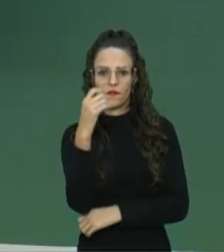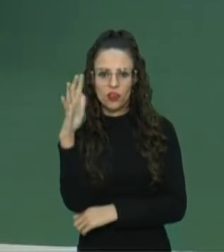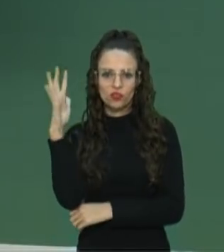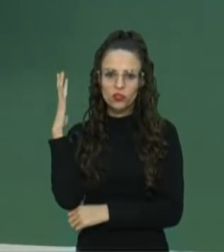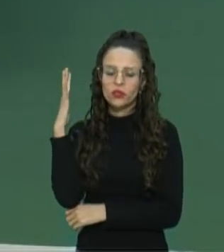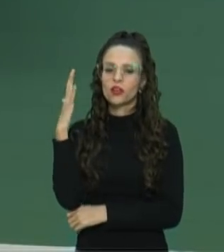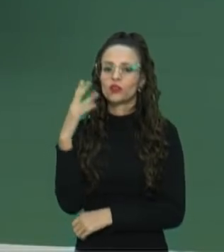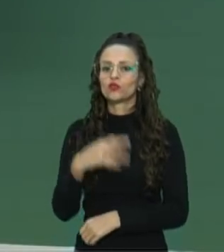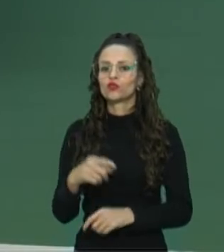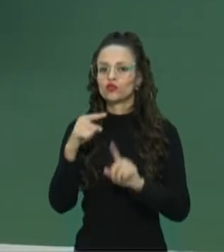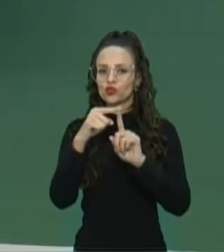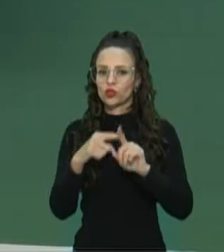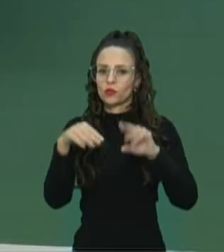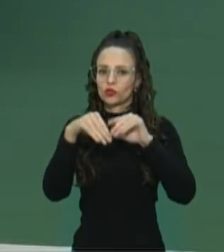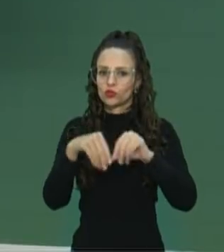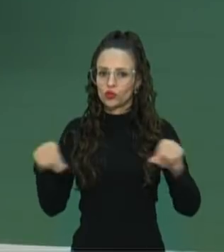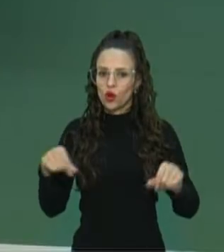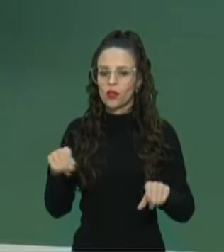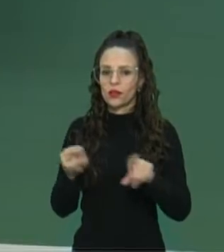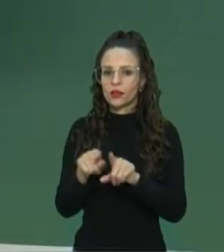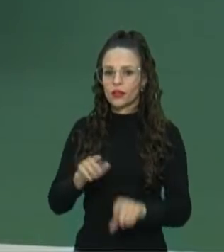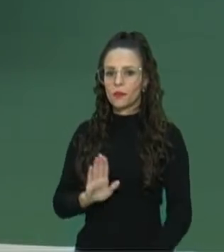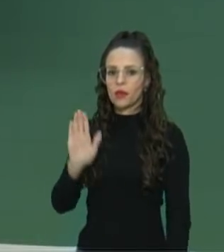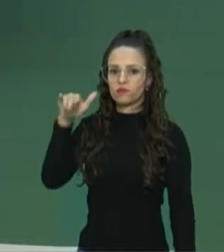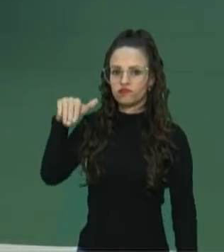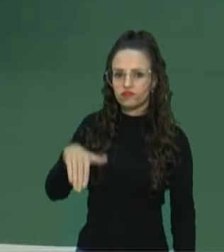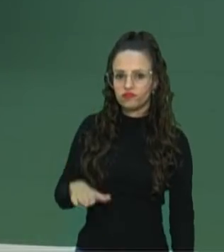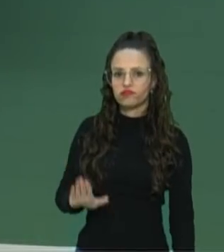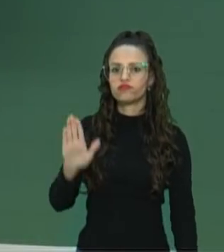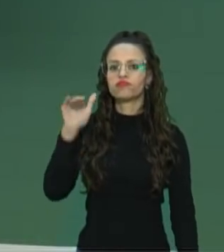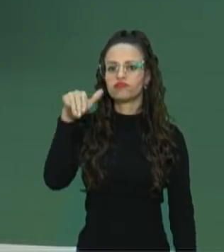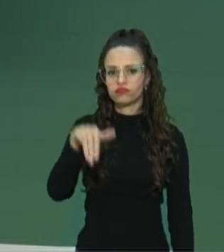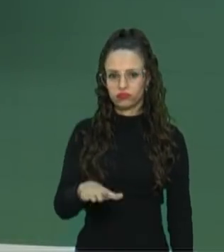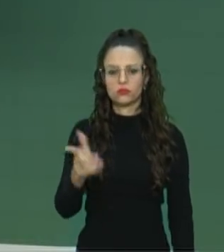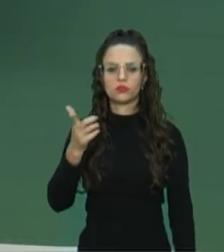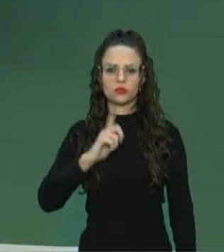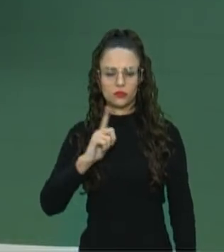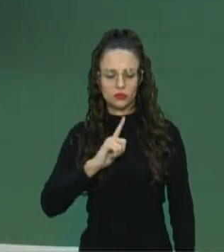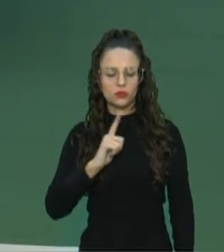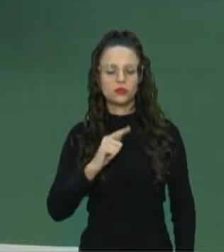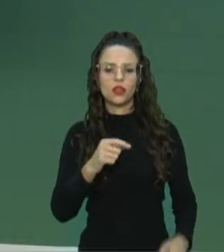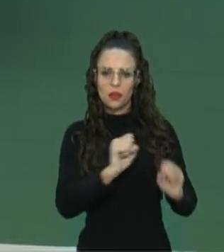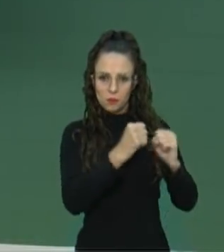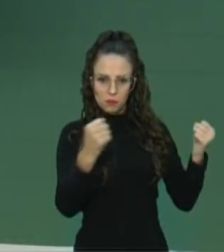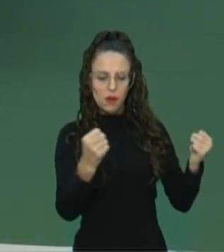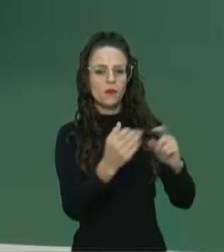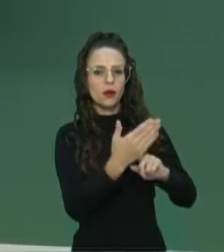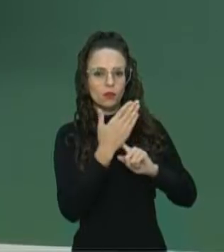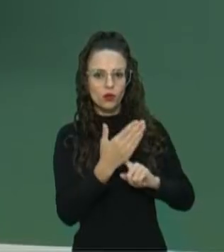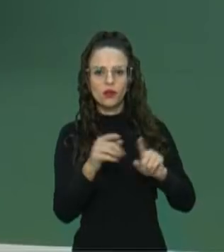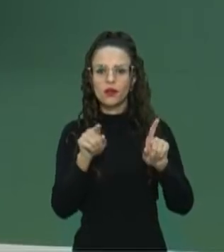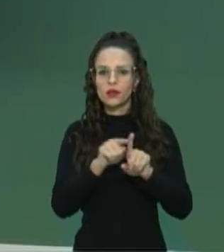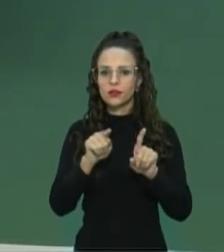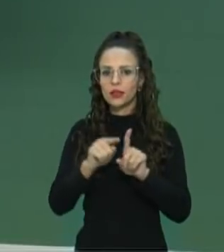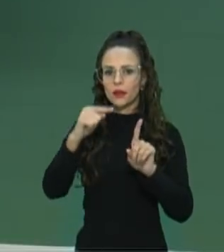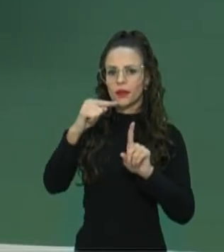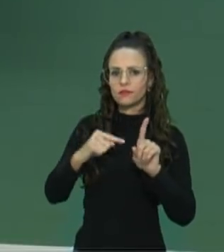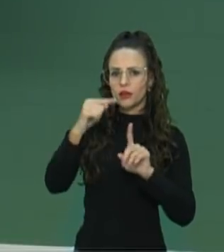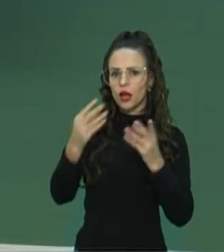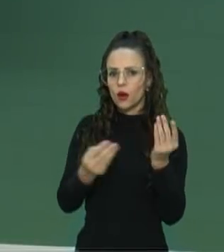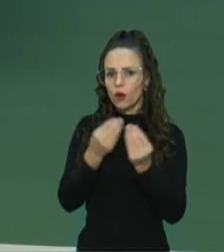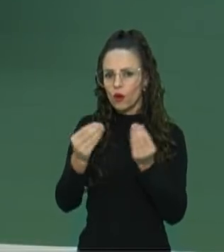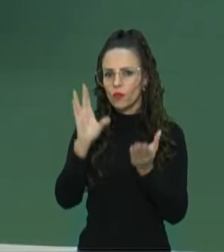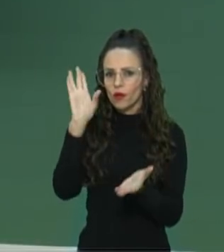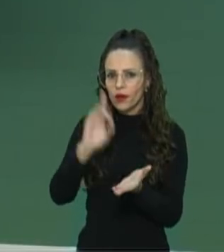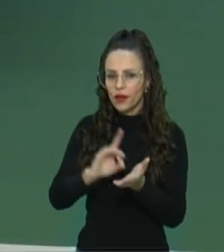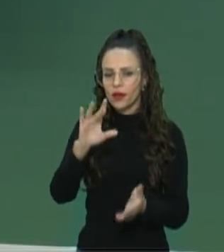do tipo de solo, as curvas de níveis que existem dentro do espaço, né? A escala real do espaço,